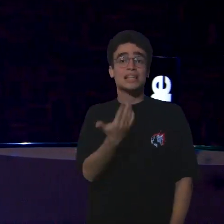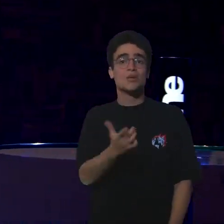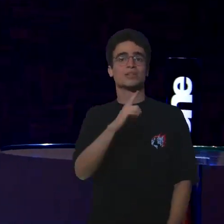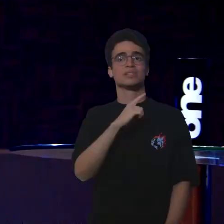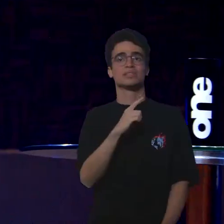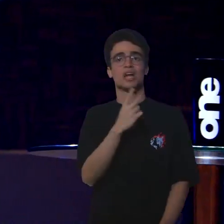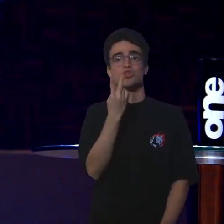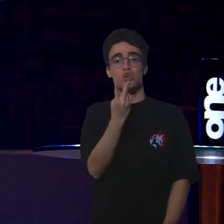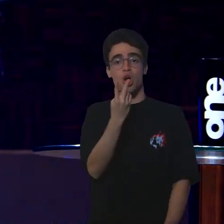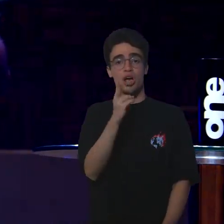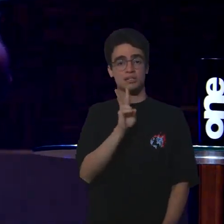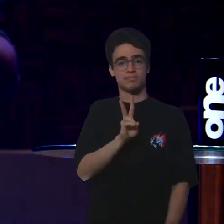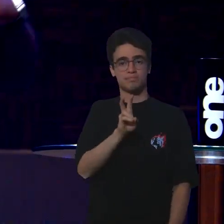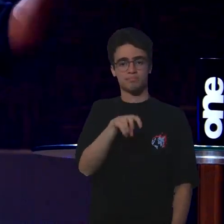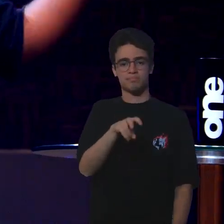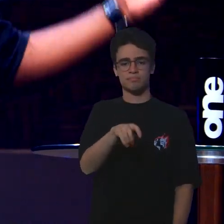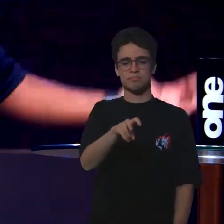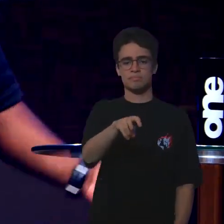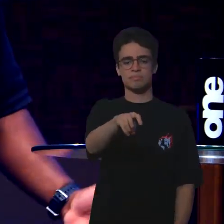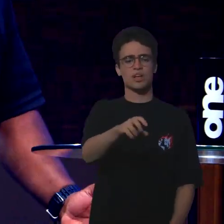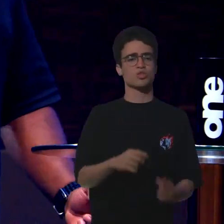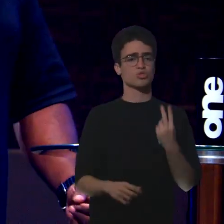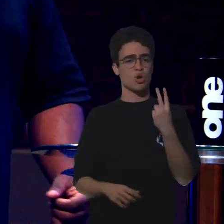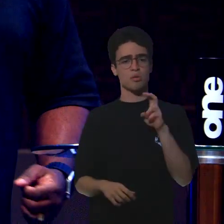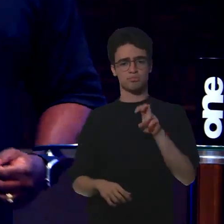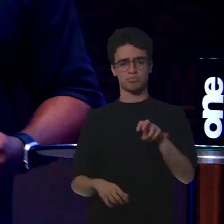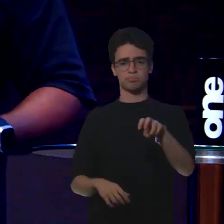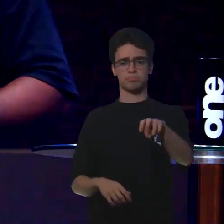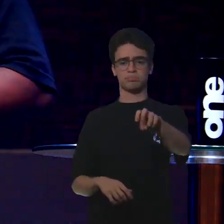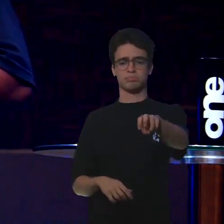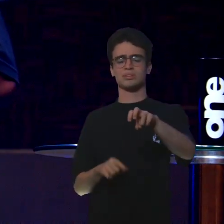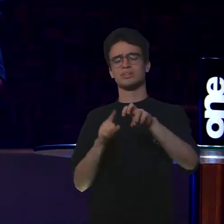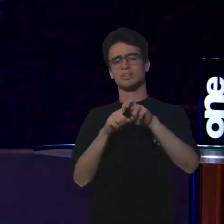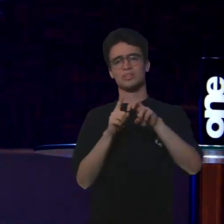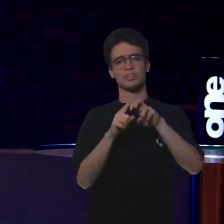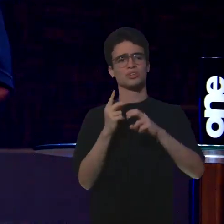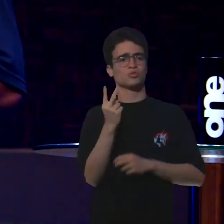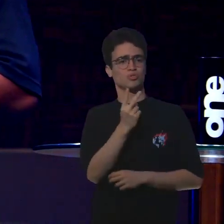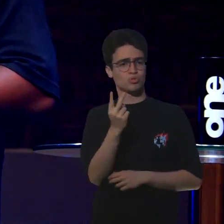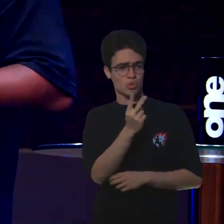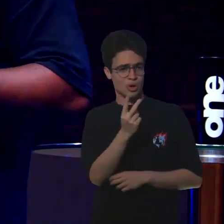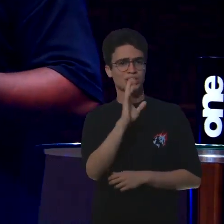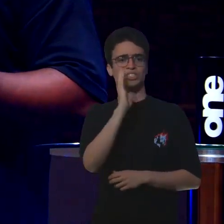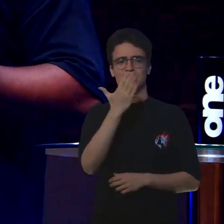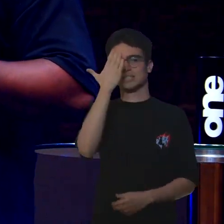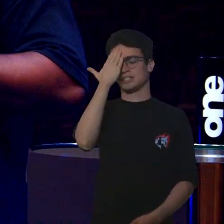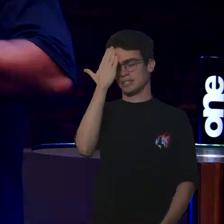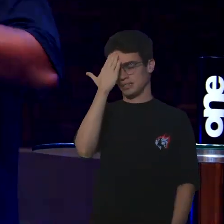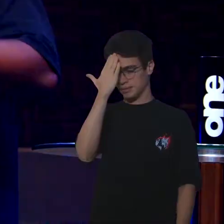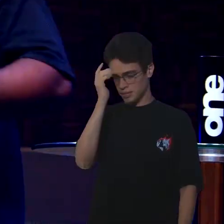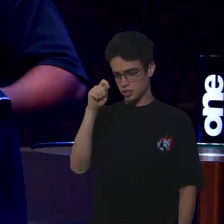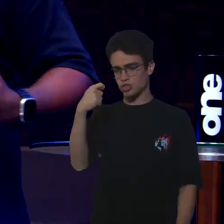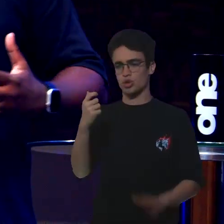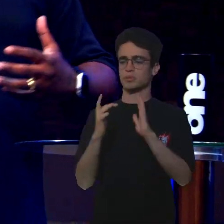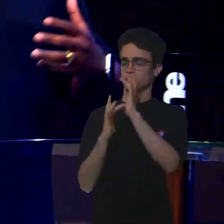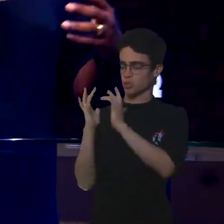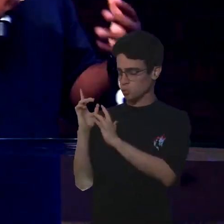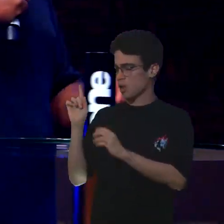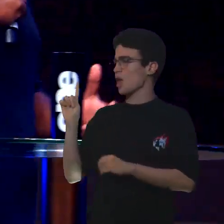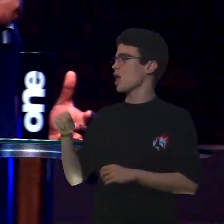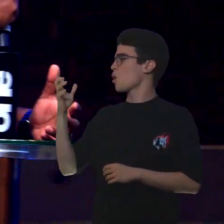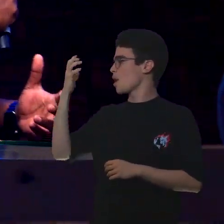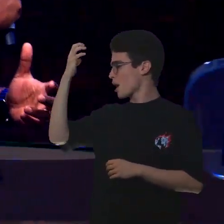discípulos que conheciam toda a história. Sabiam que Jesus, ele era o rei,